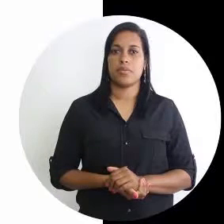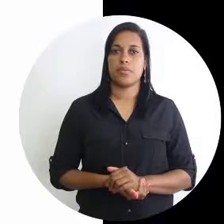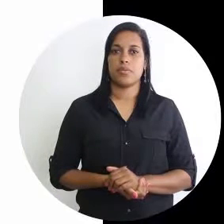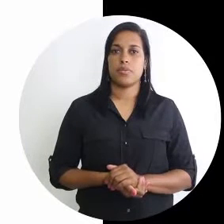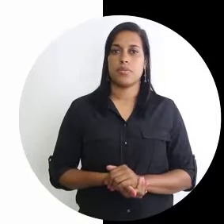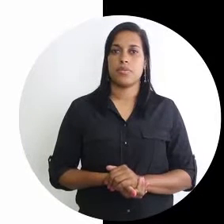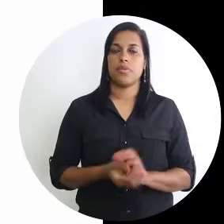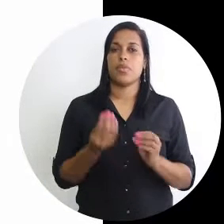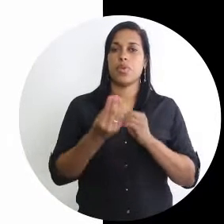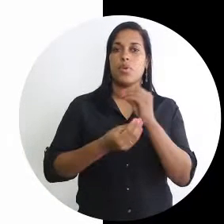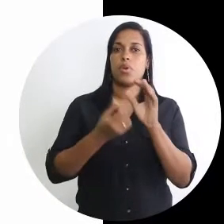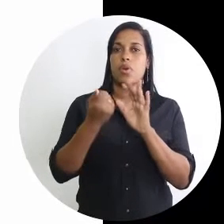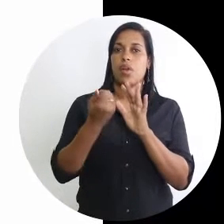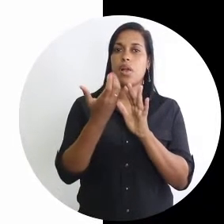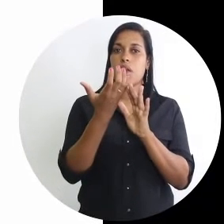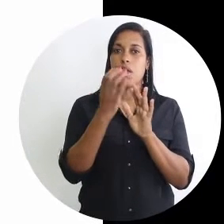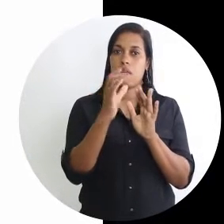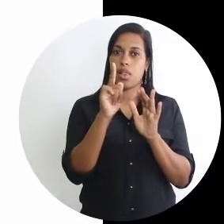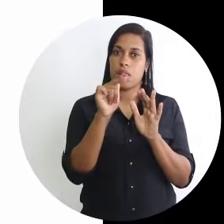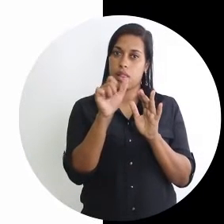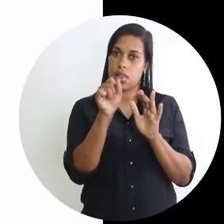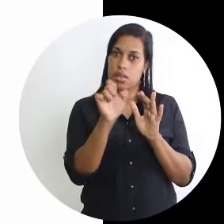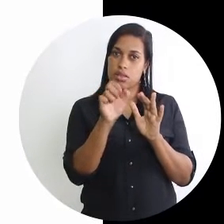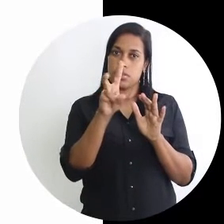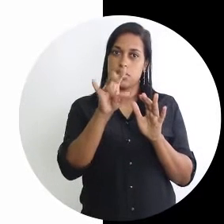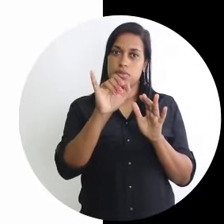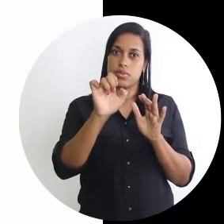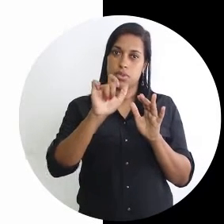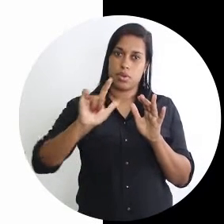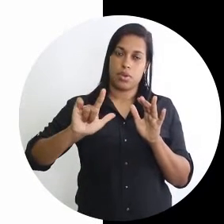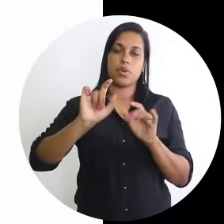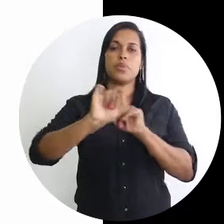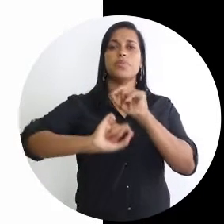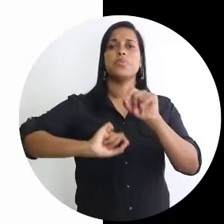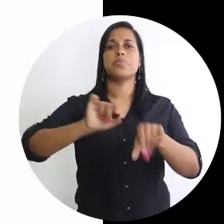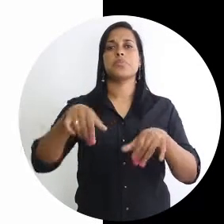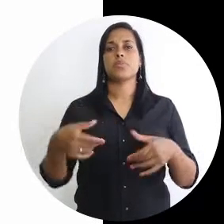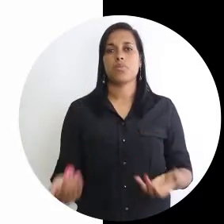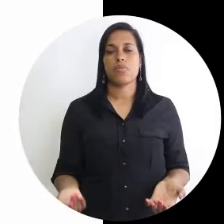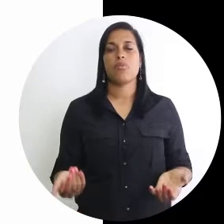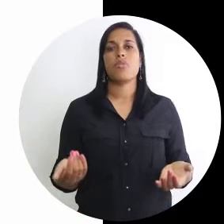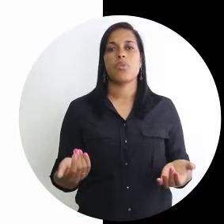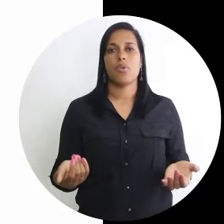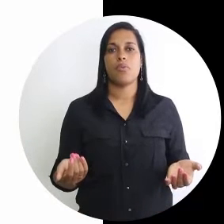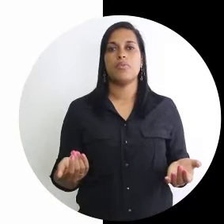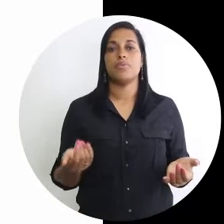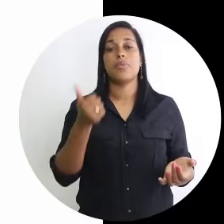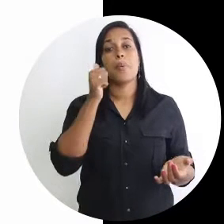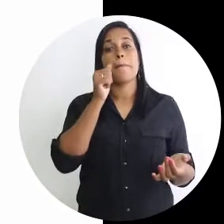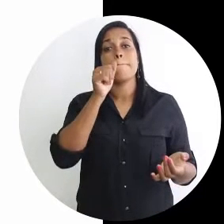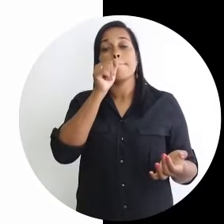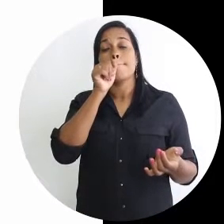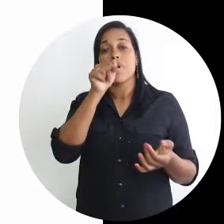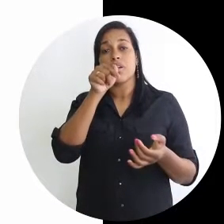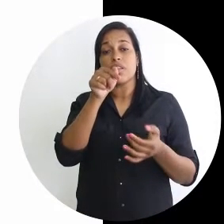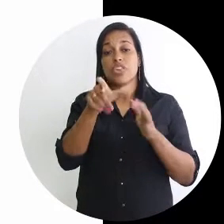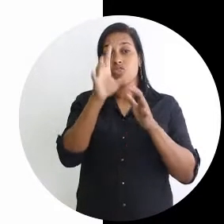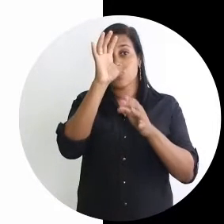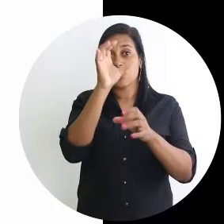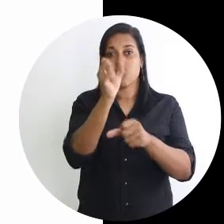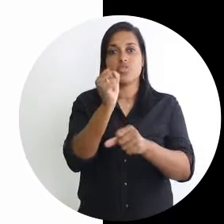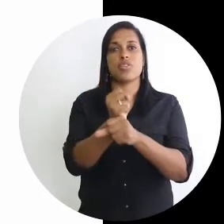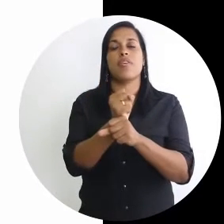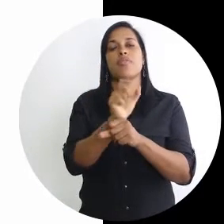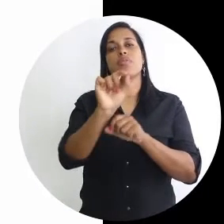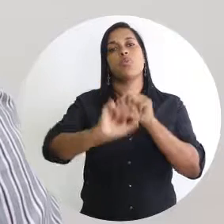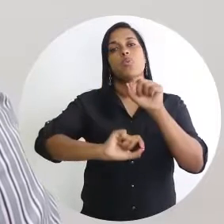Então a gente vai falar um pouquinho sobre a classe View. O que é a classe View? A classe View é considerada a classe mãe dos componentes visuais. Então, todo